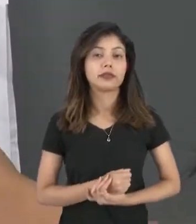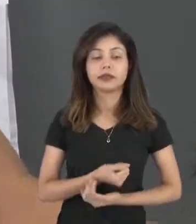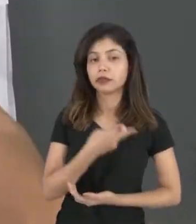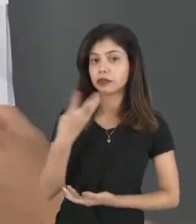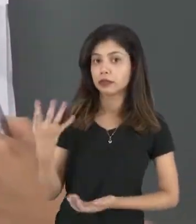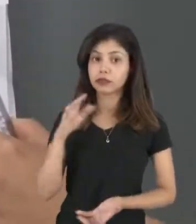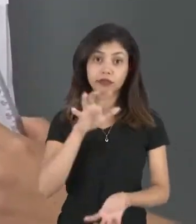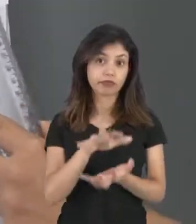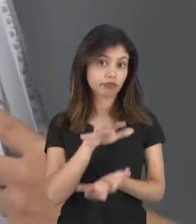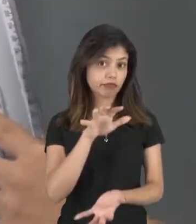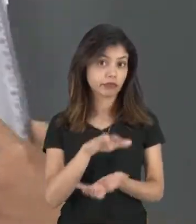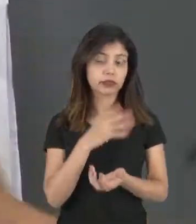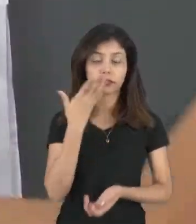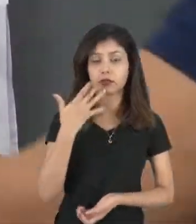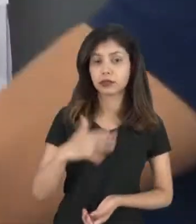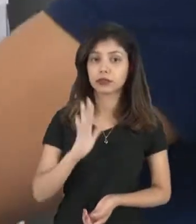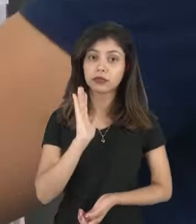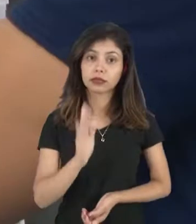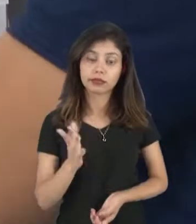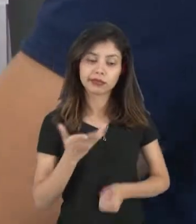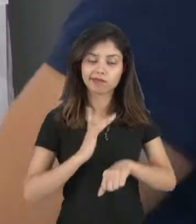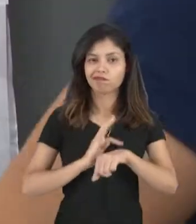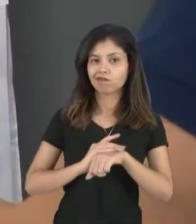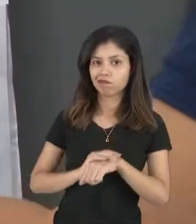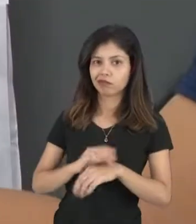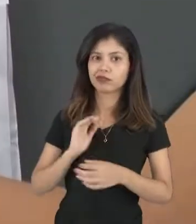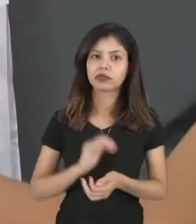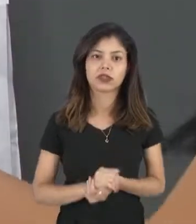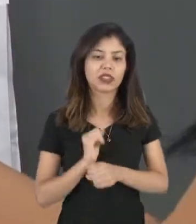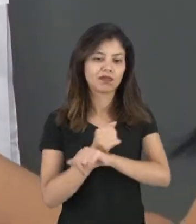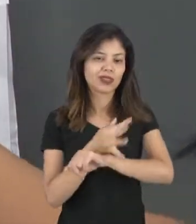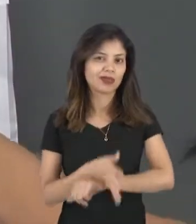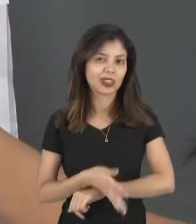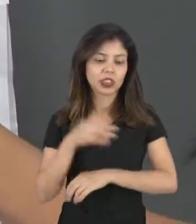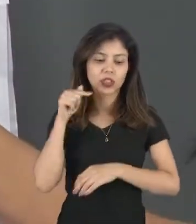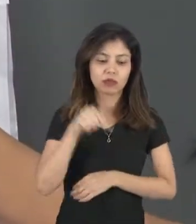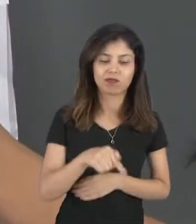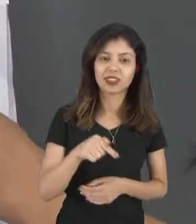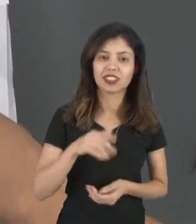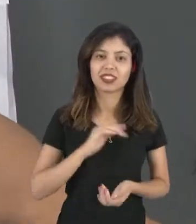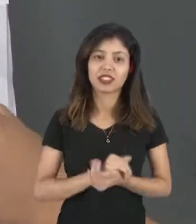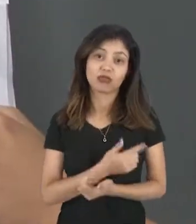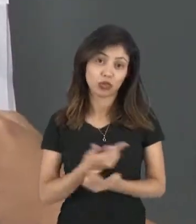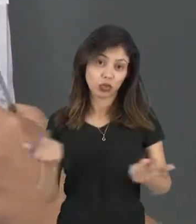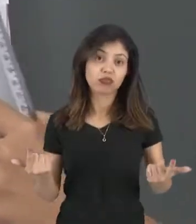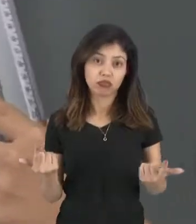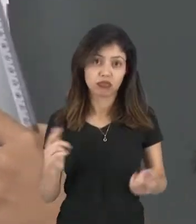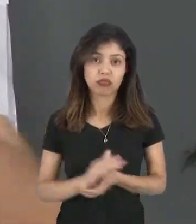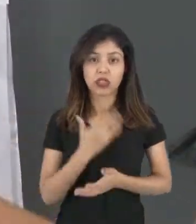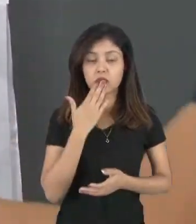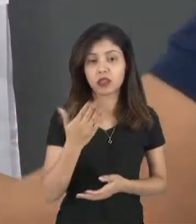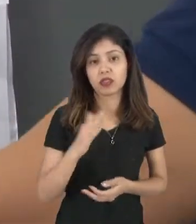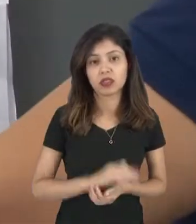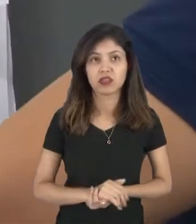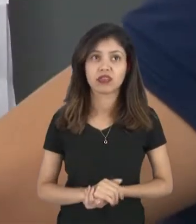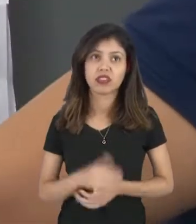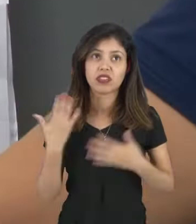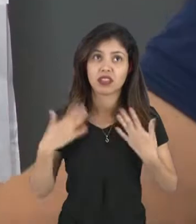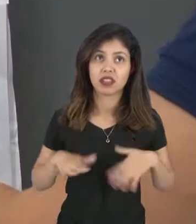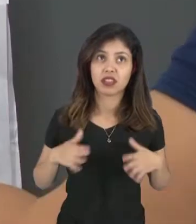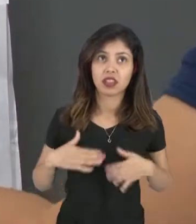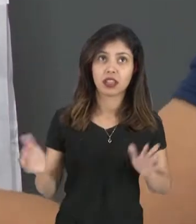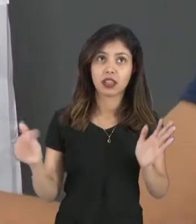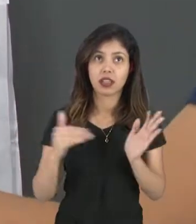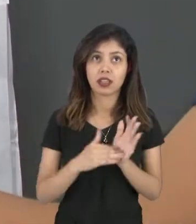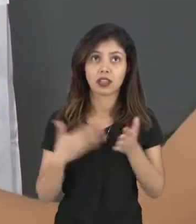Quantos idosos e crianças já adoeceram nas madrugadas e foram obrigados a negociar com a sorte, pedindo um pouco mais de calma até